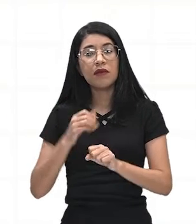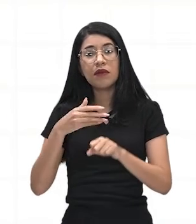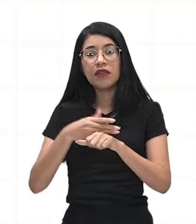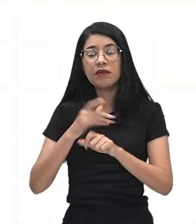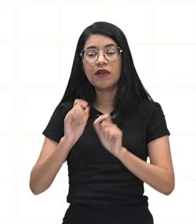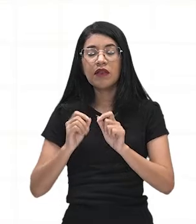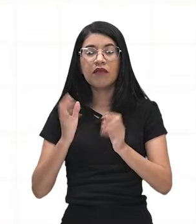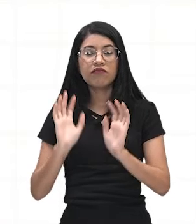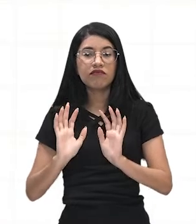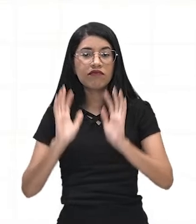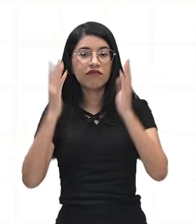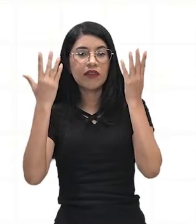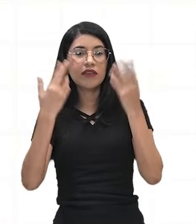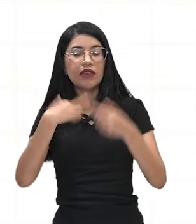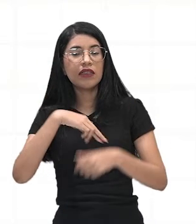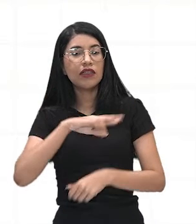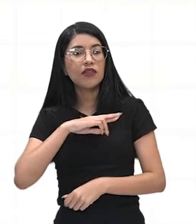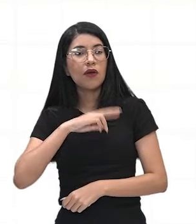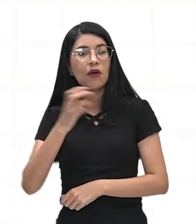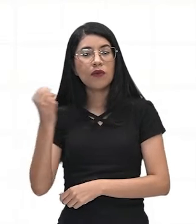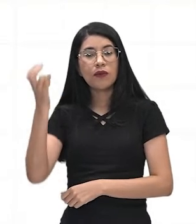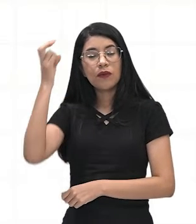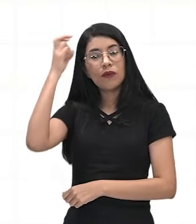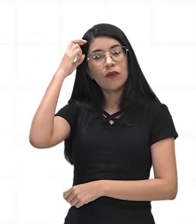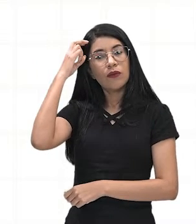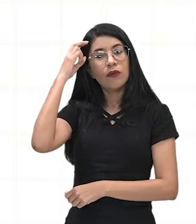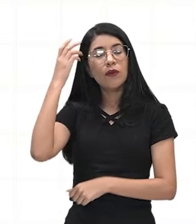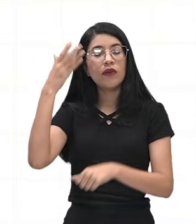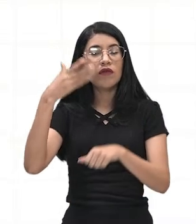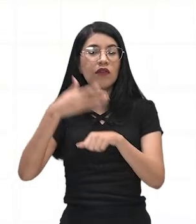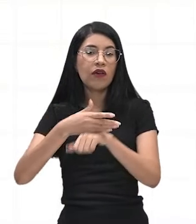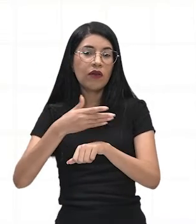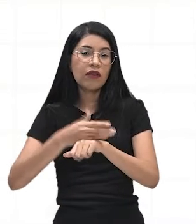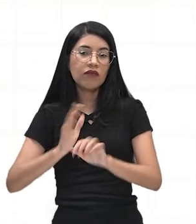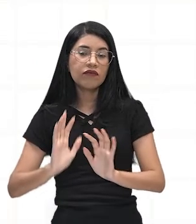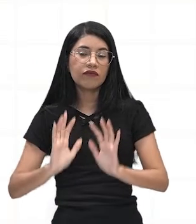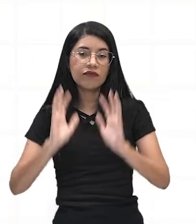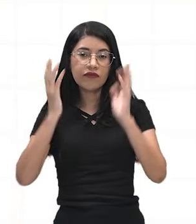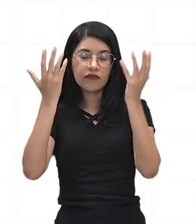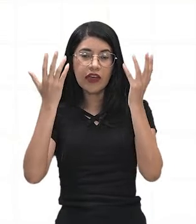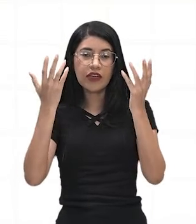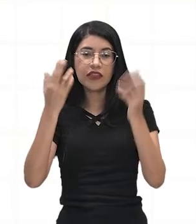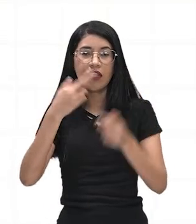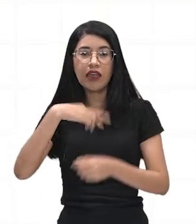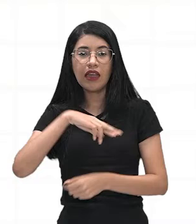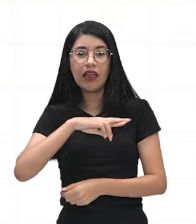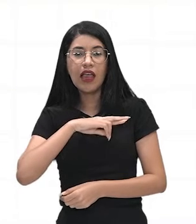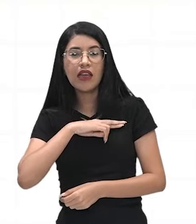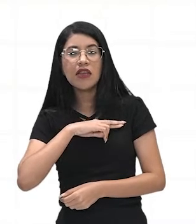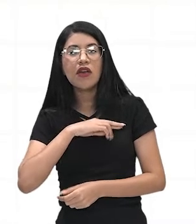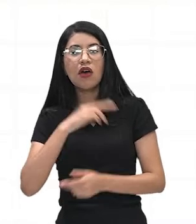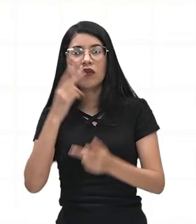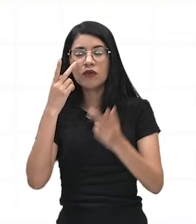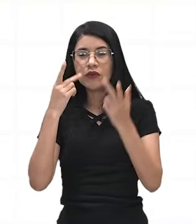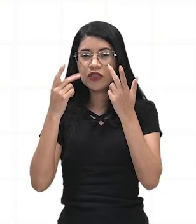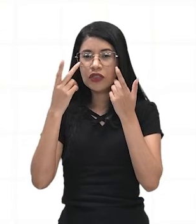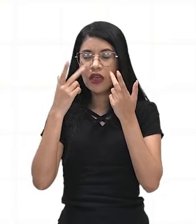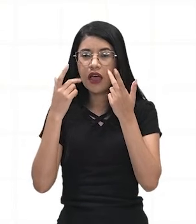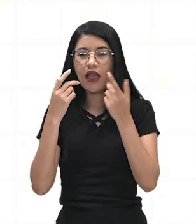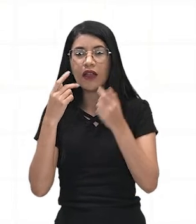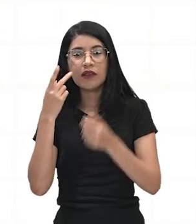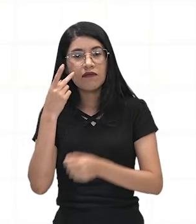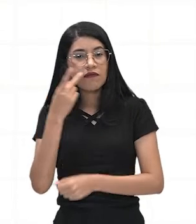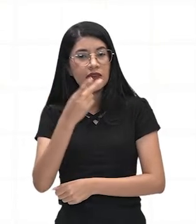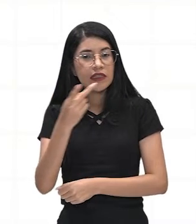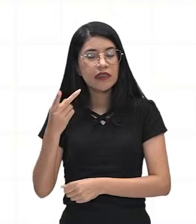eventos religiosos e culturais, e elas frequentavam festivais religiosos, assistiam a peças de teatro e